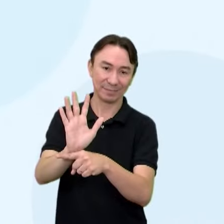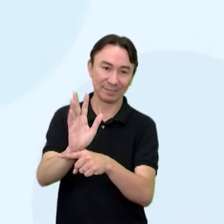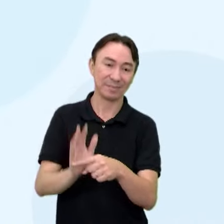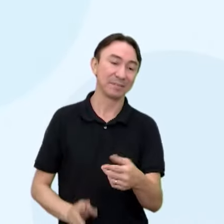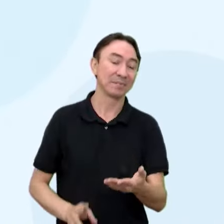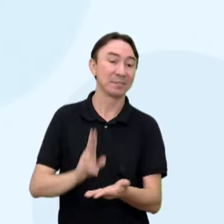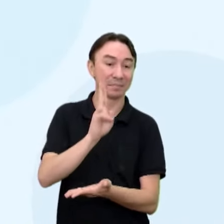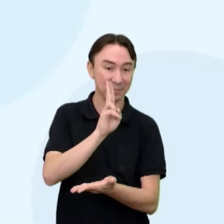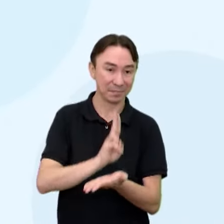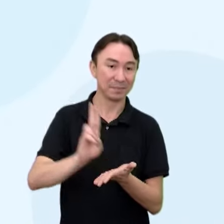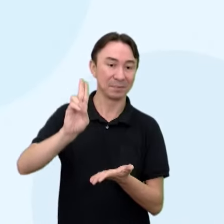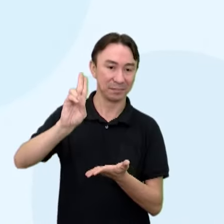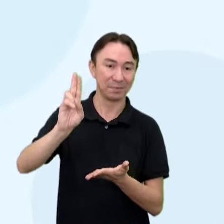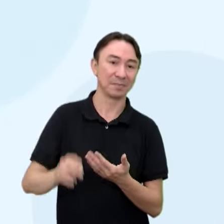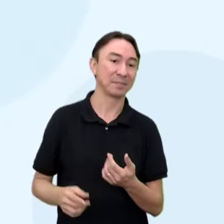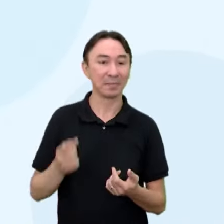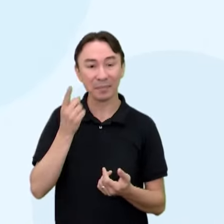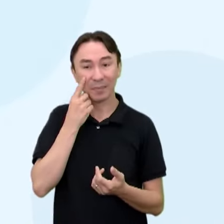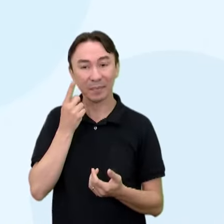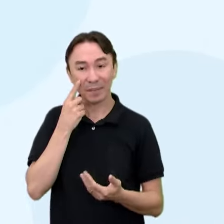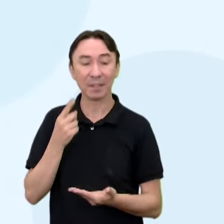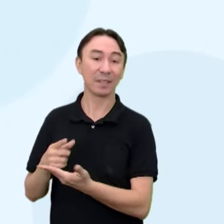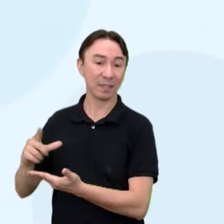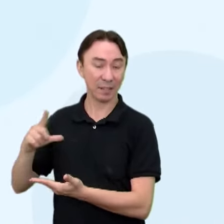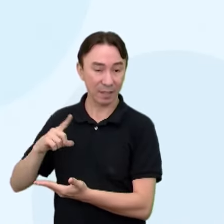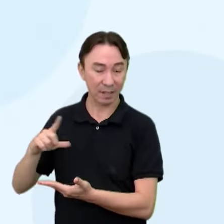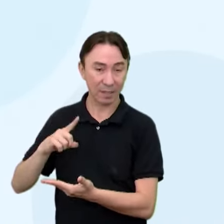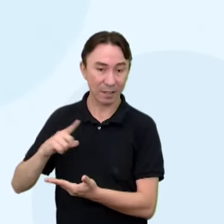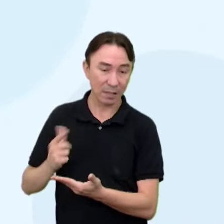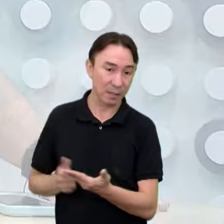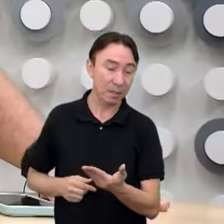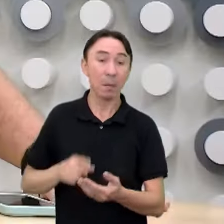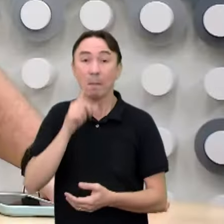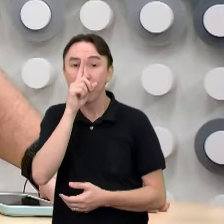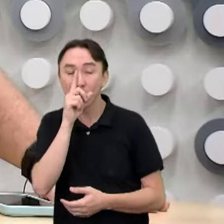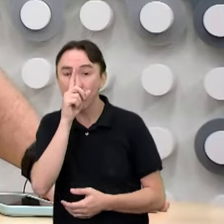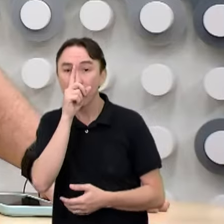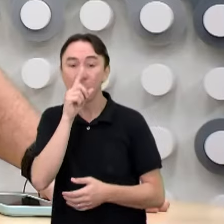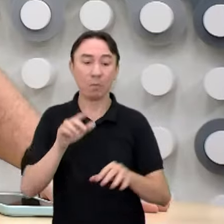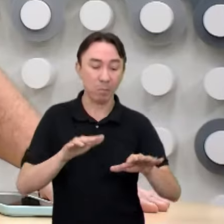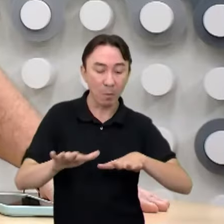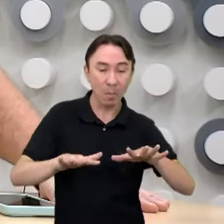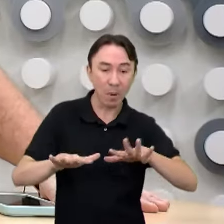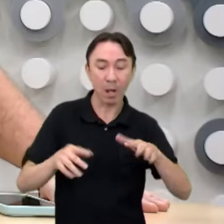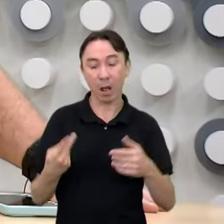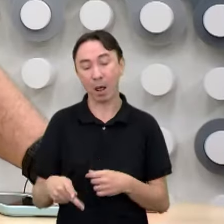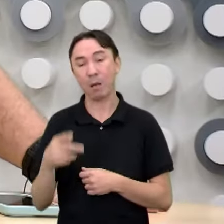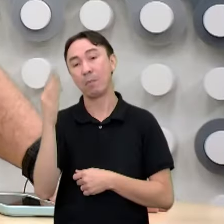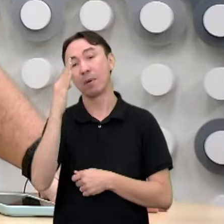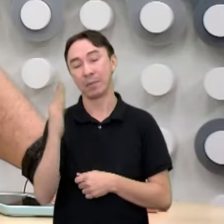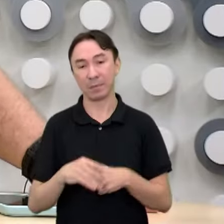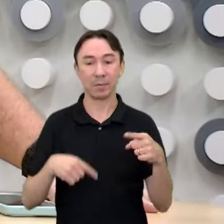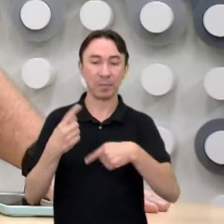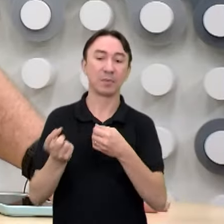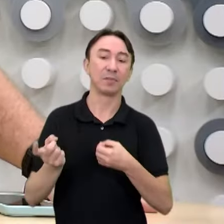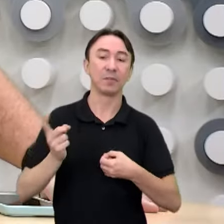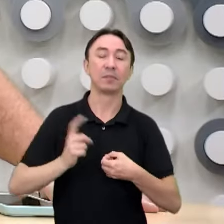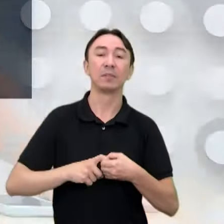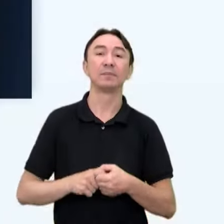que ele atualiza aí o mapa de risco de tremores de terra no Brasil, tá certo? E aí daqui a pouco nós